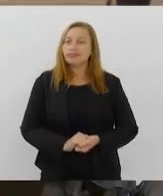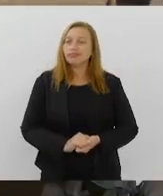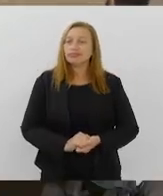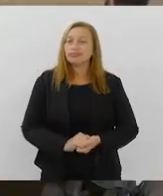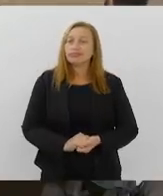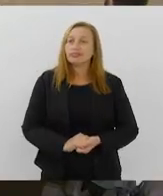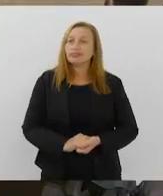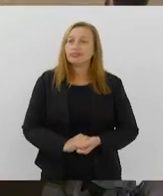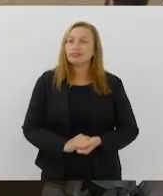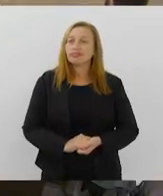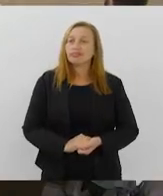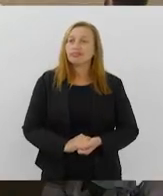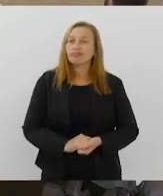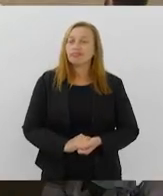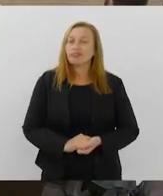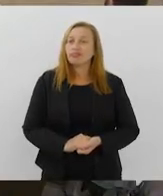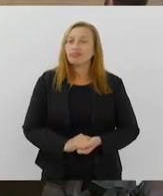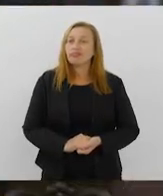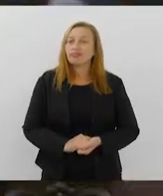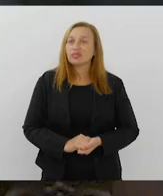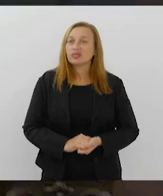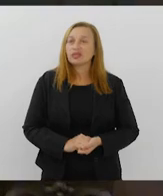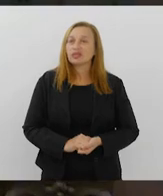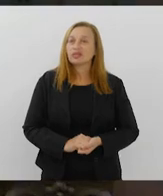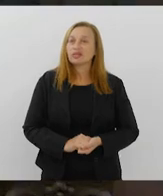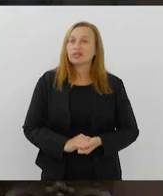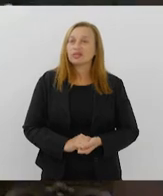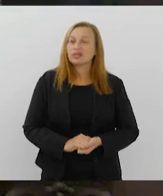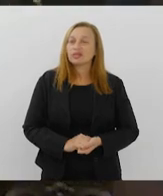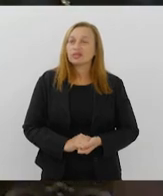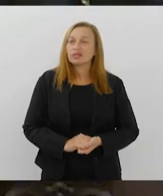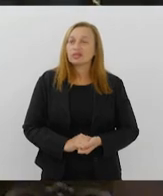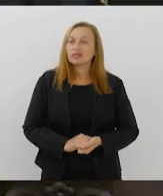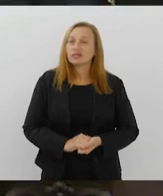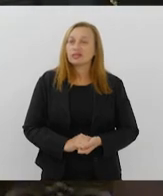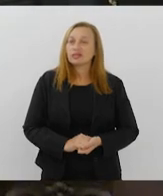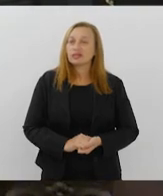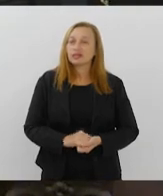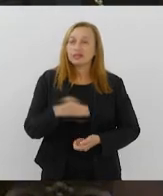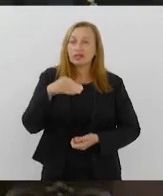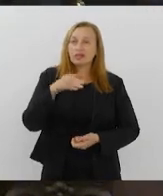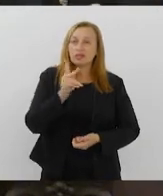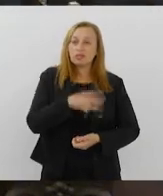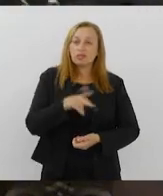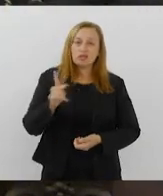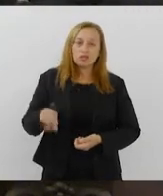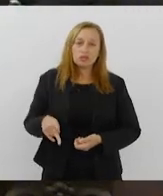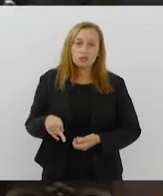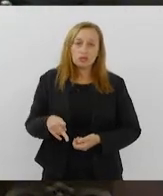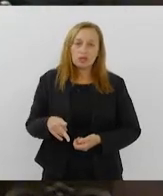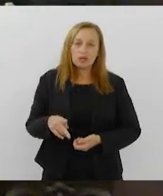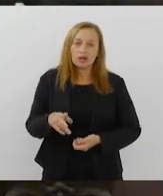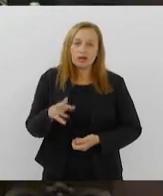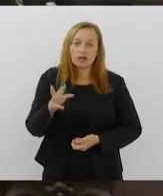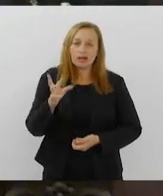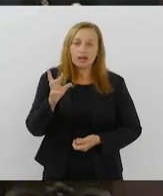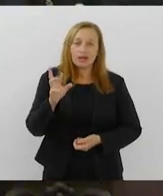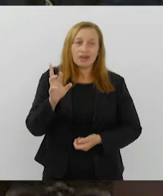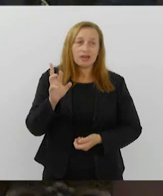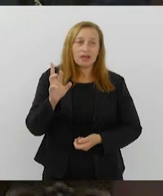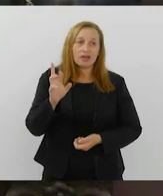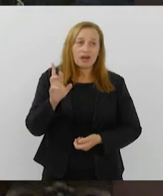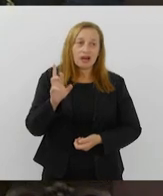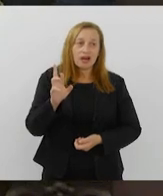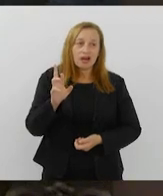Passo a palavra ao mestre Ralph Grace. Uma honra ter você